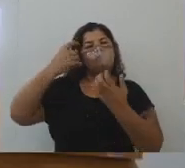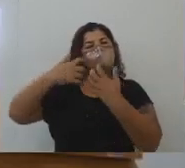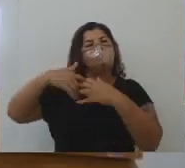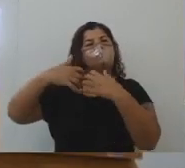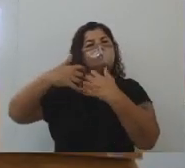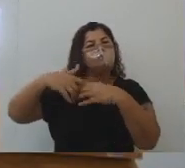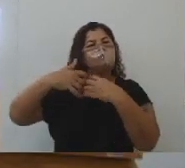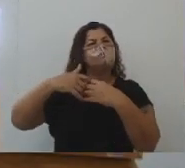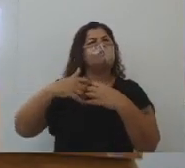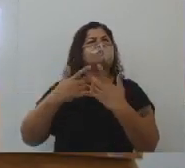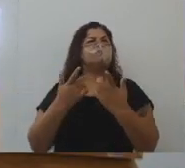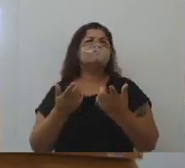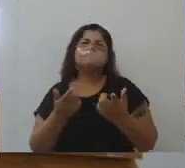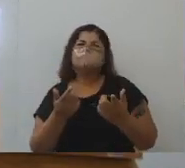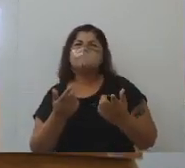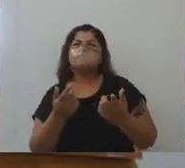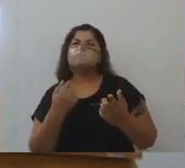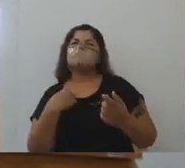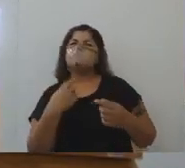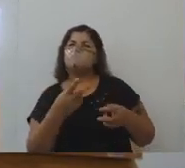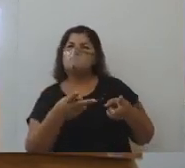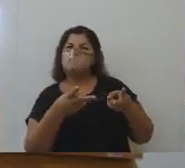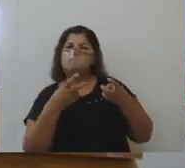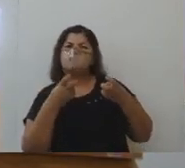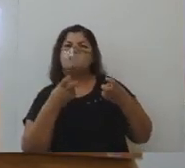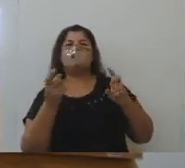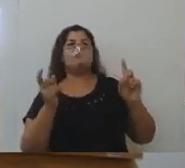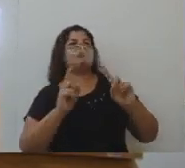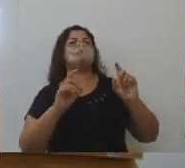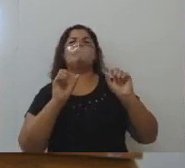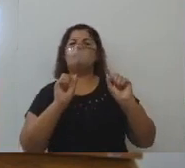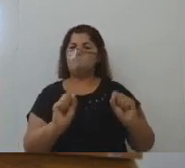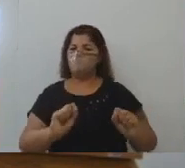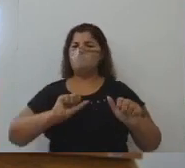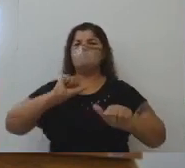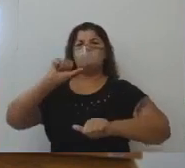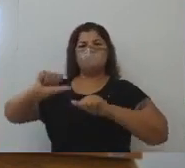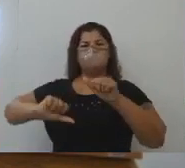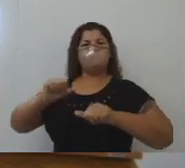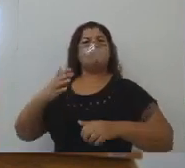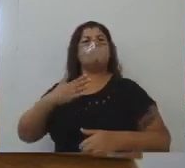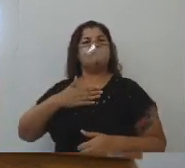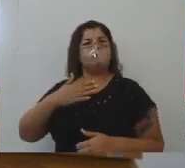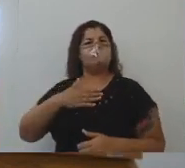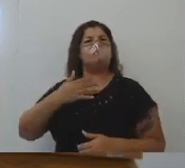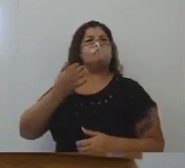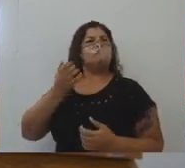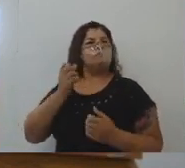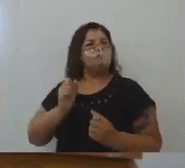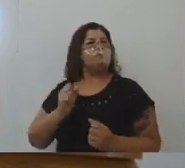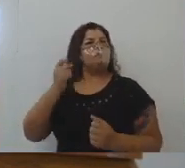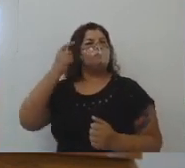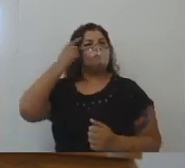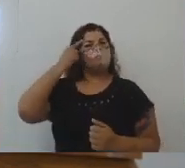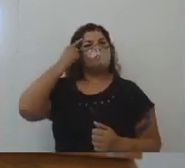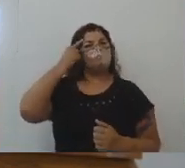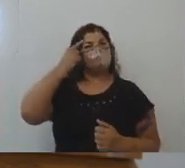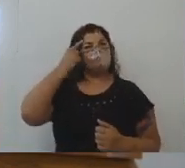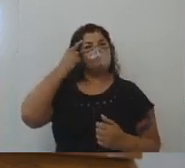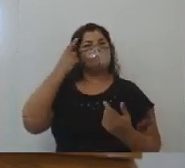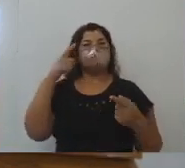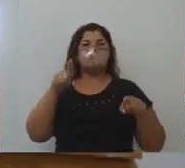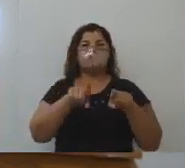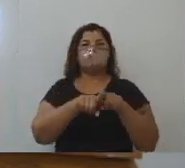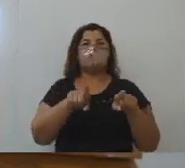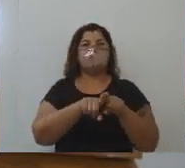olha, peraí, não é desse jeito não, pode ser diferente. O que a gente vive hoje no Brasil, e aí eu vou vir